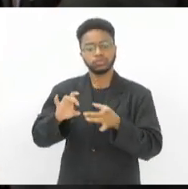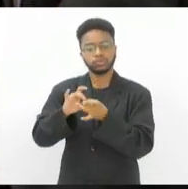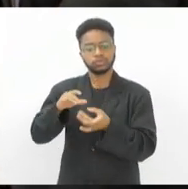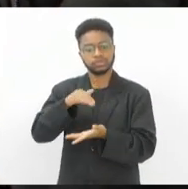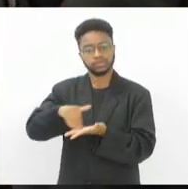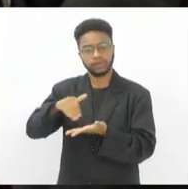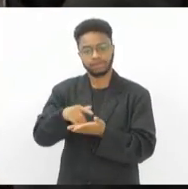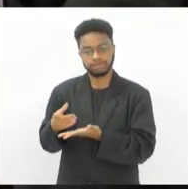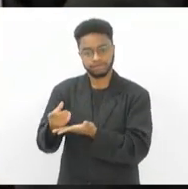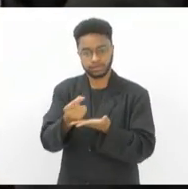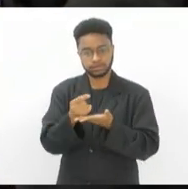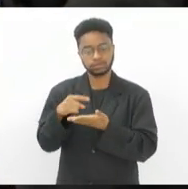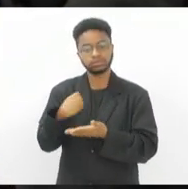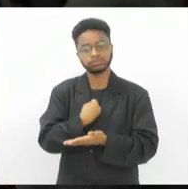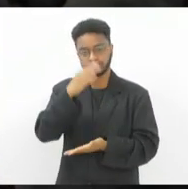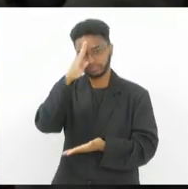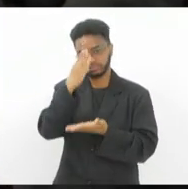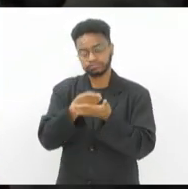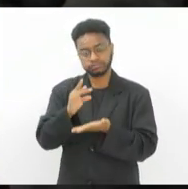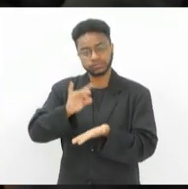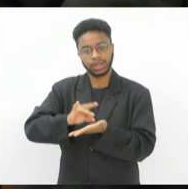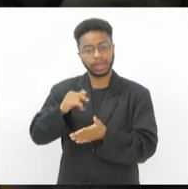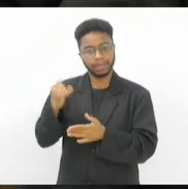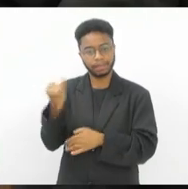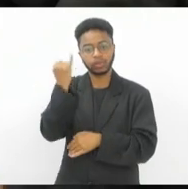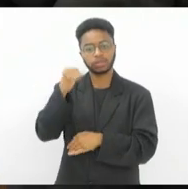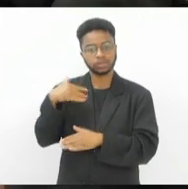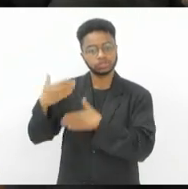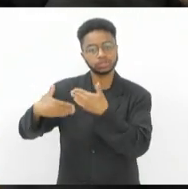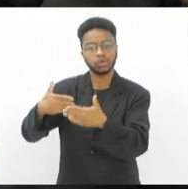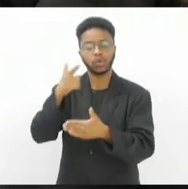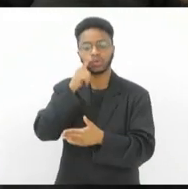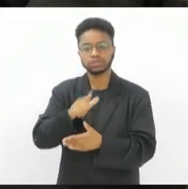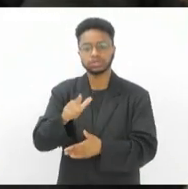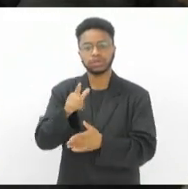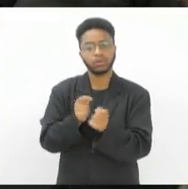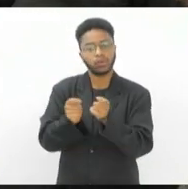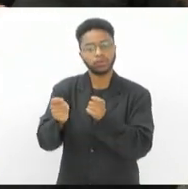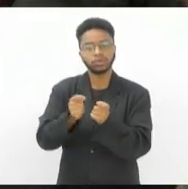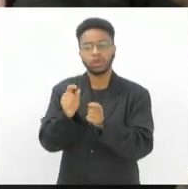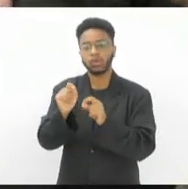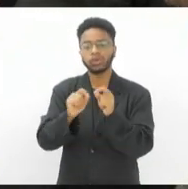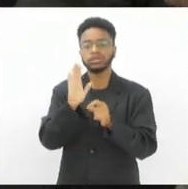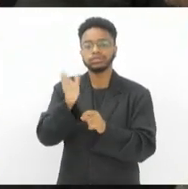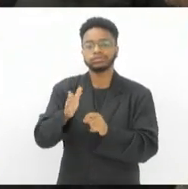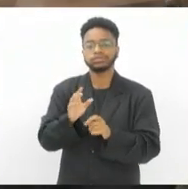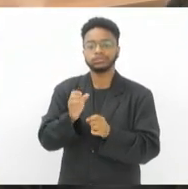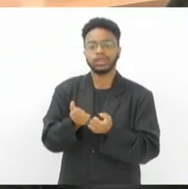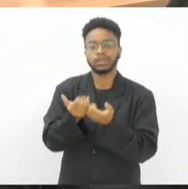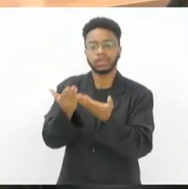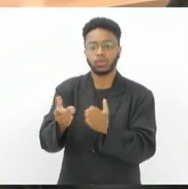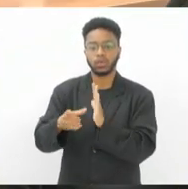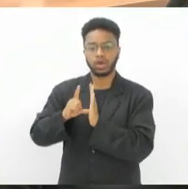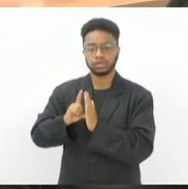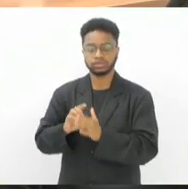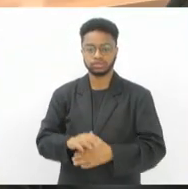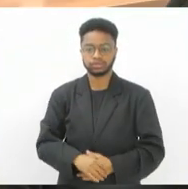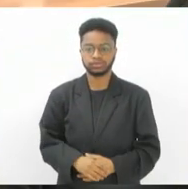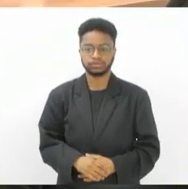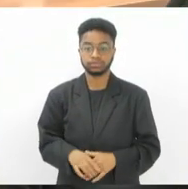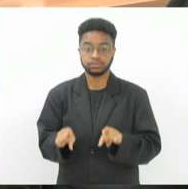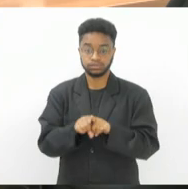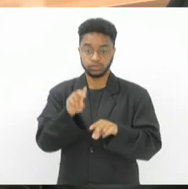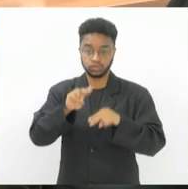gente acredita que vai ser um passo importante para a gente aumentar esse controle sobre os benefícios que já foram concedidos. Em